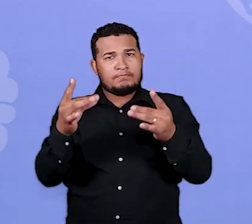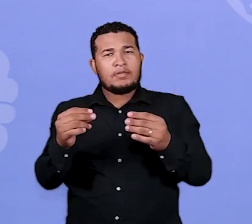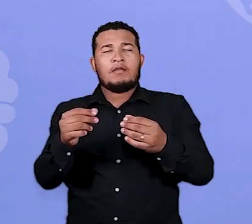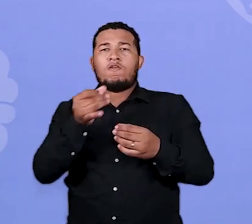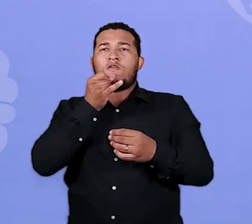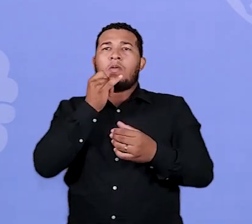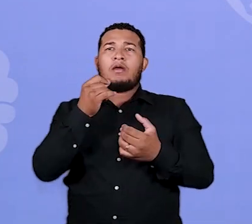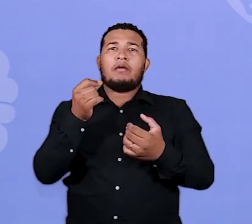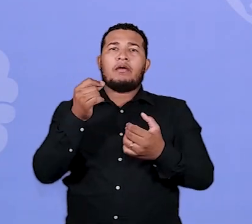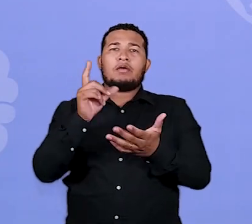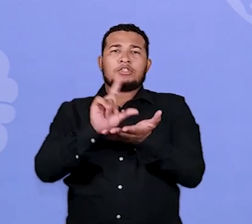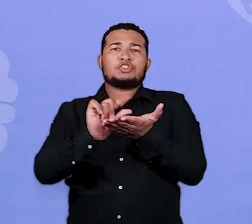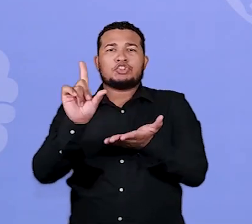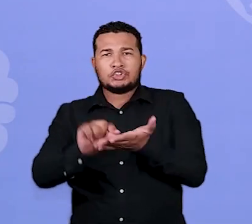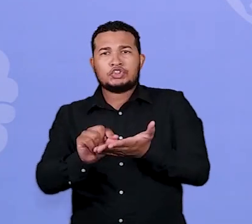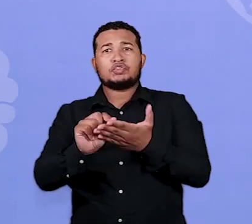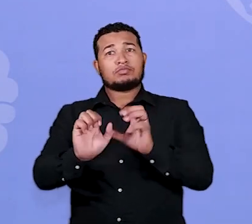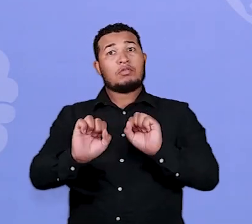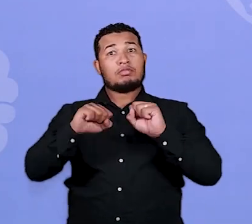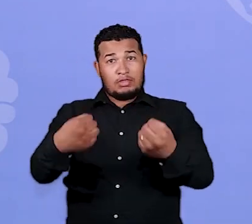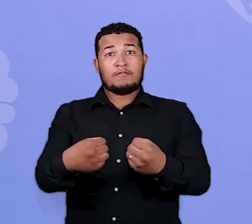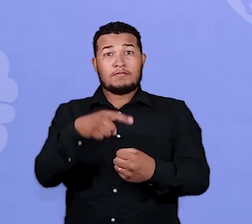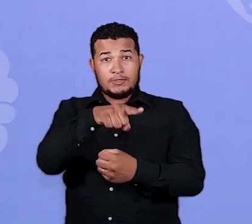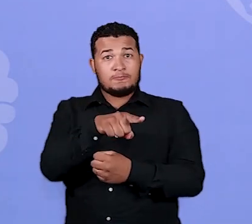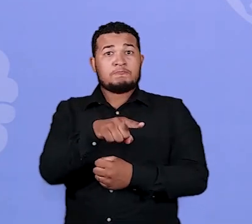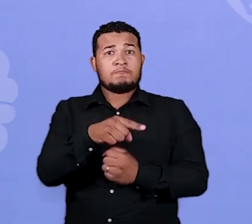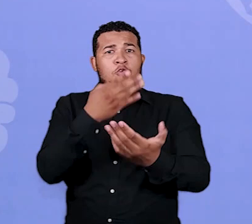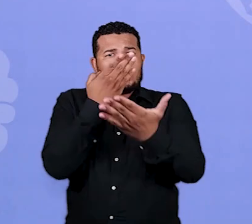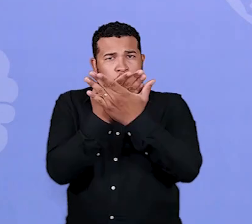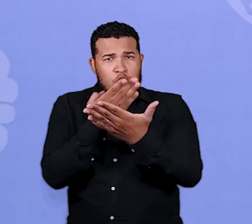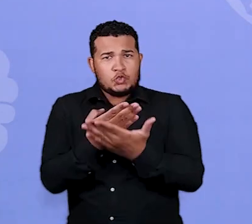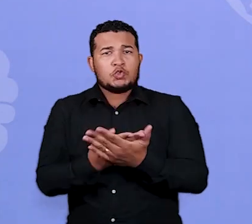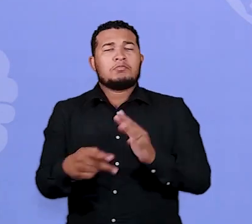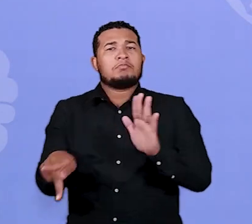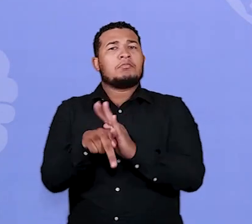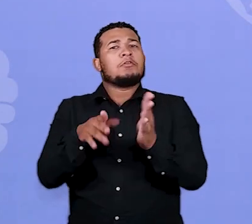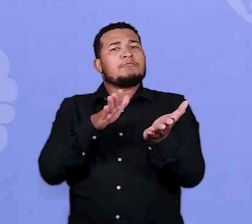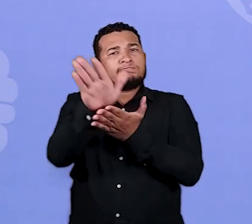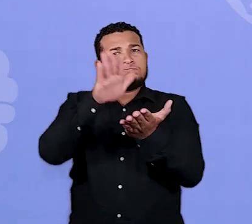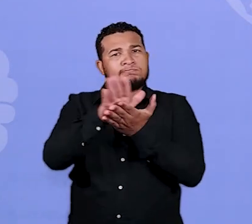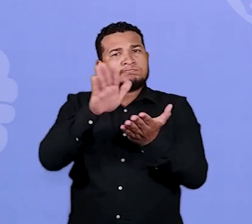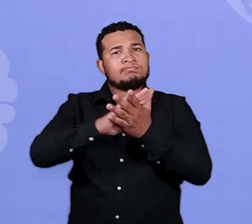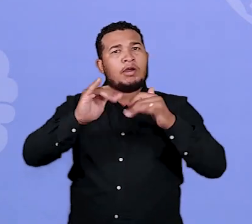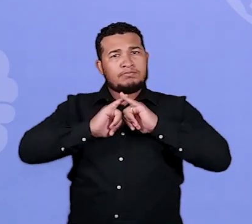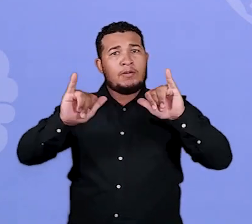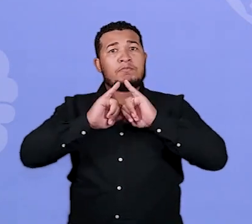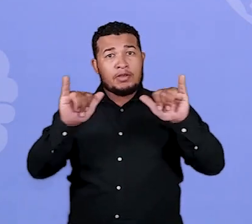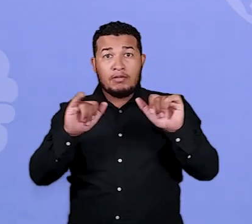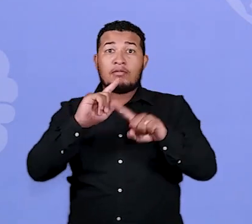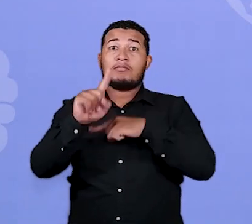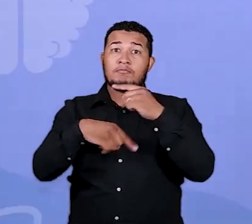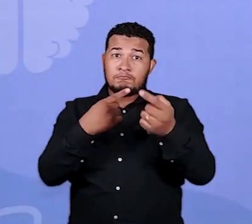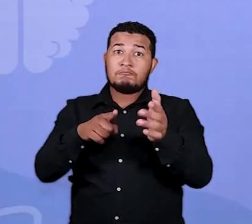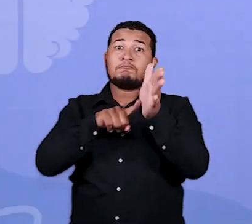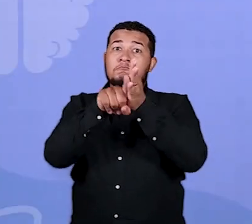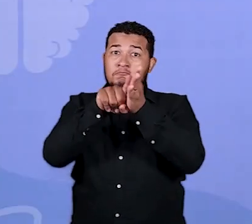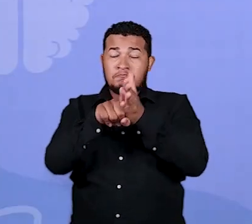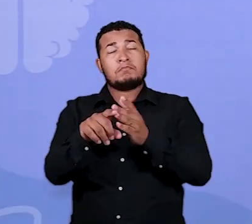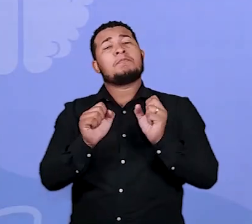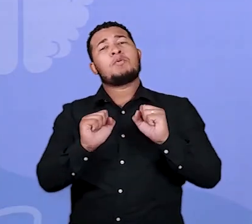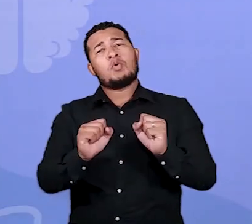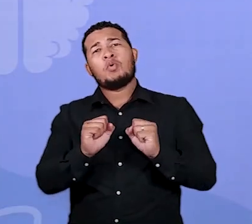mencionar artigos que falam e defendem essa tese, todos esses estudos, as publicações que foram feitas, e depois você